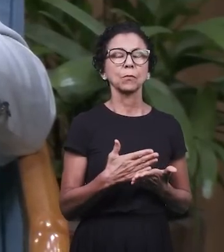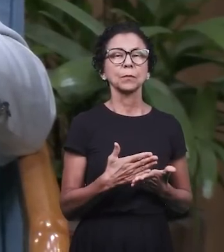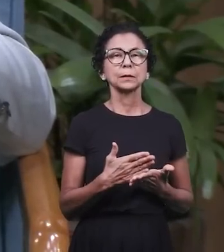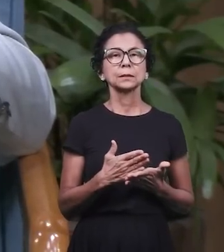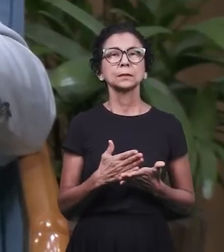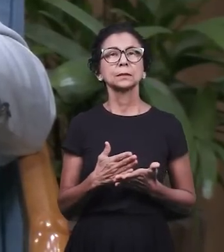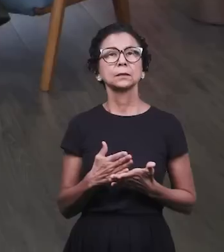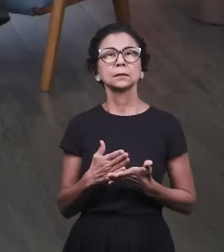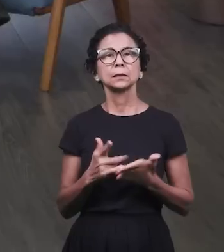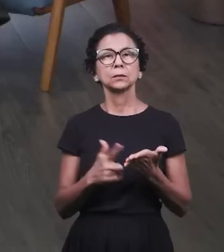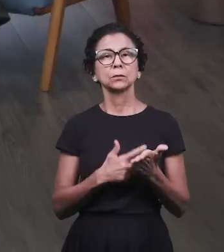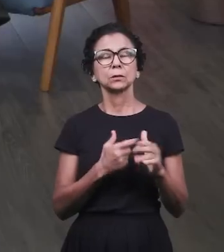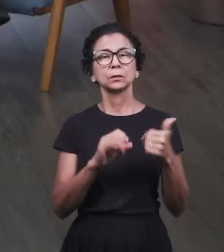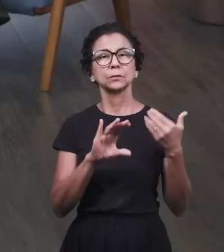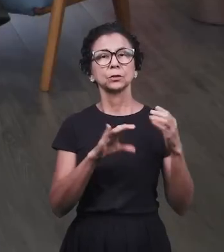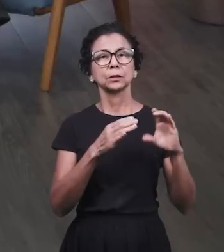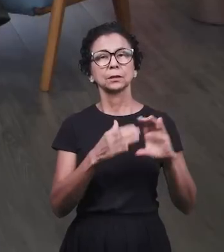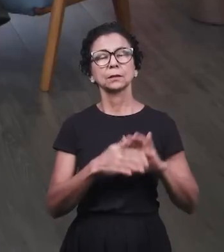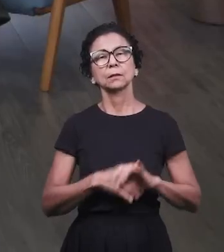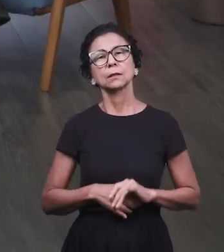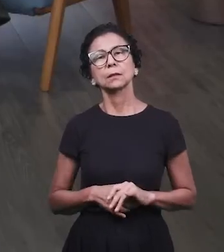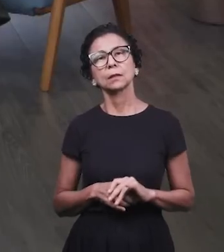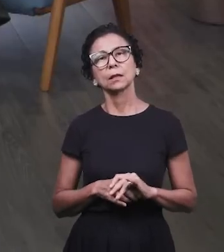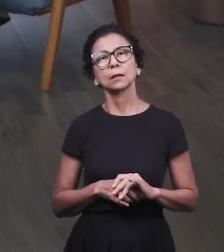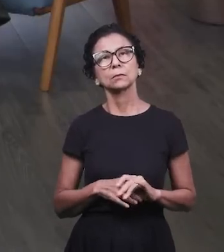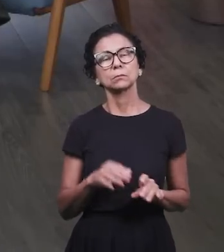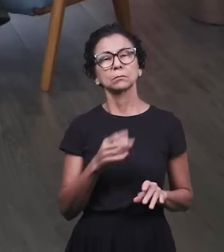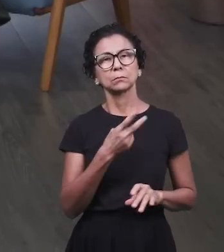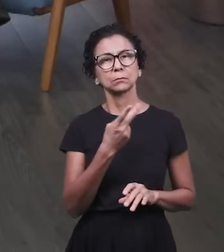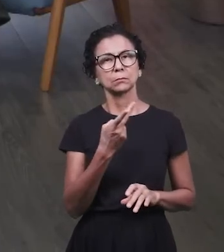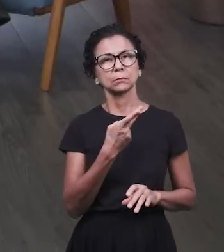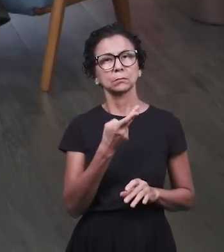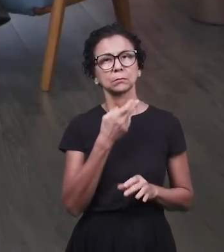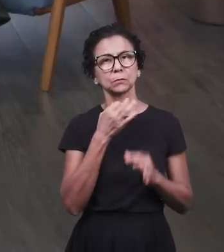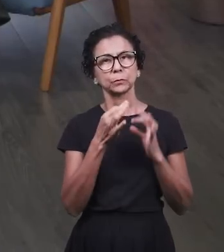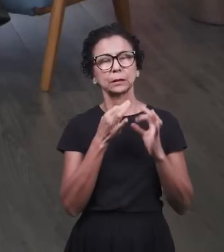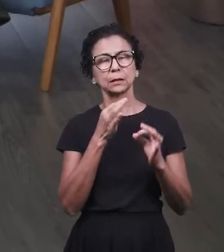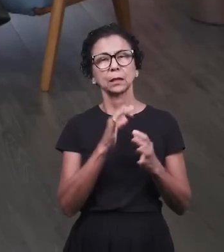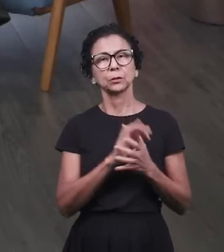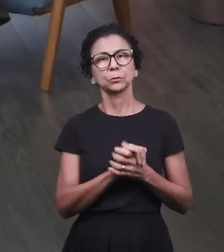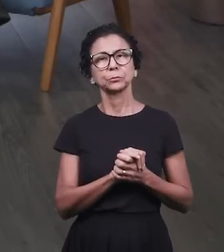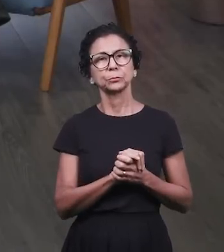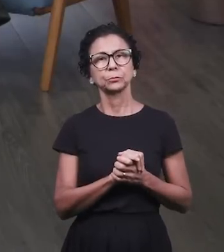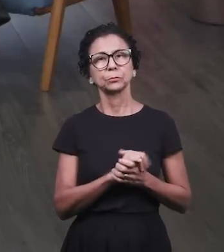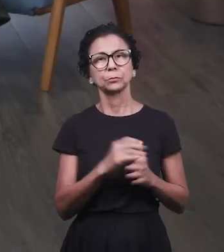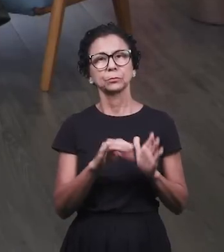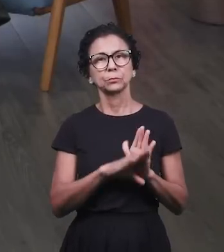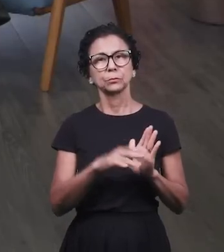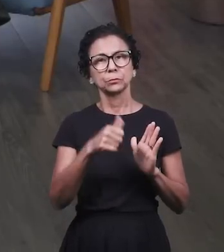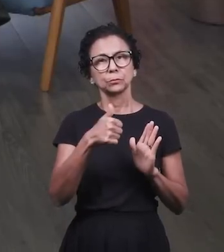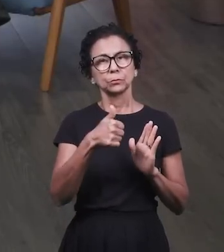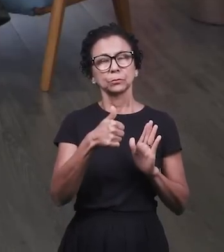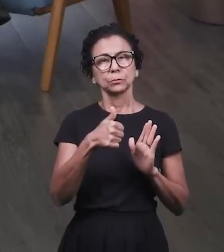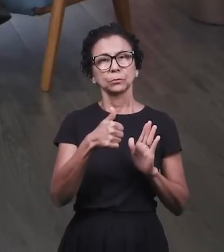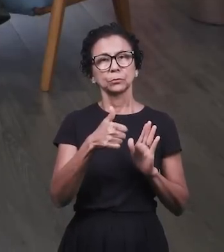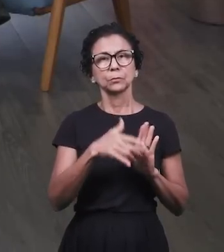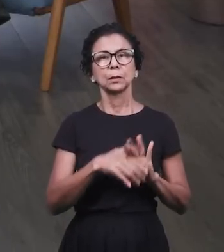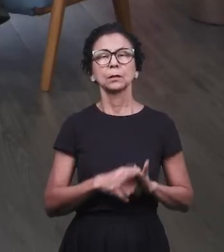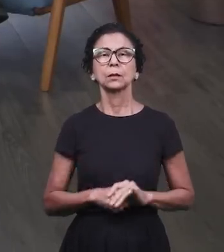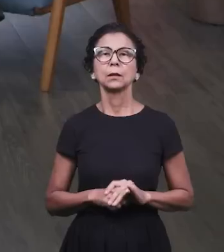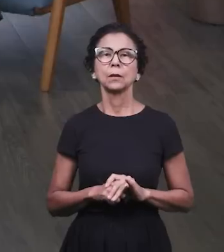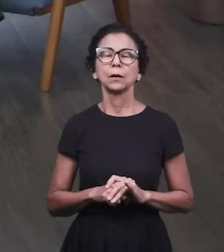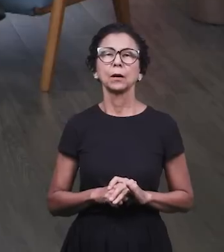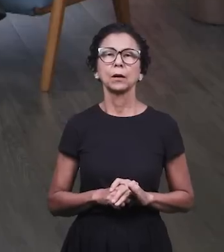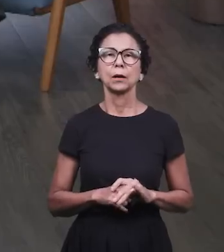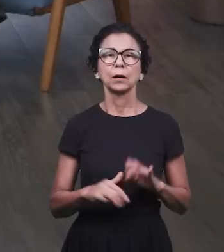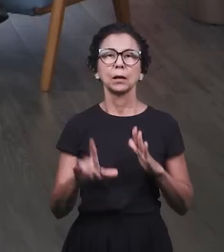um verso, para que vocês façam um comentário sobre esse verso no livro de Cantares, que está no capítulo 1. E há